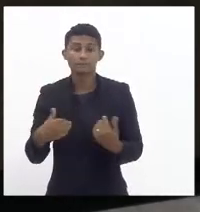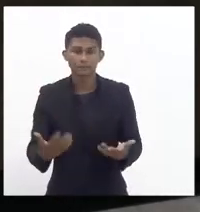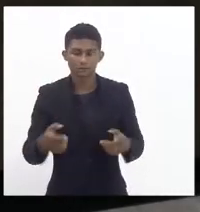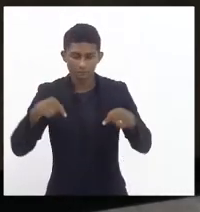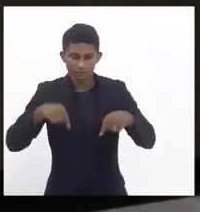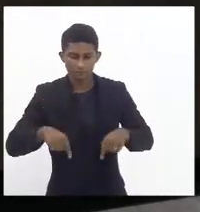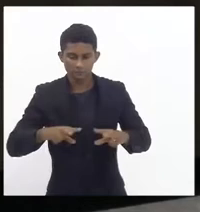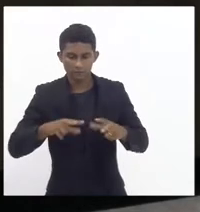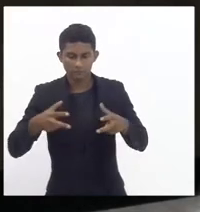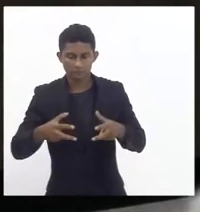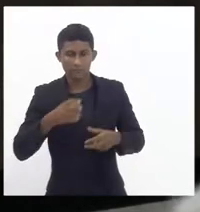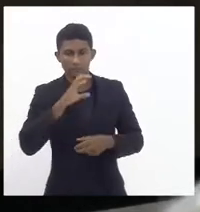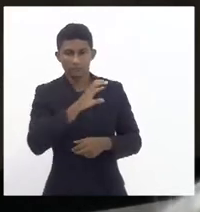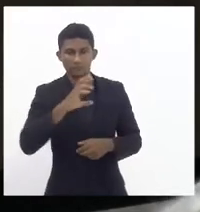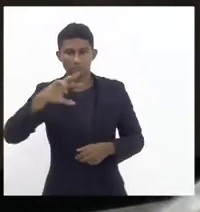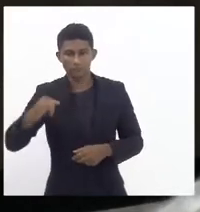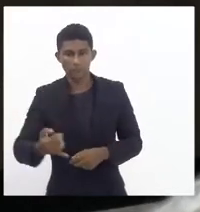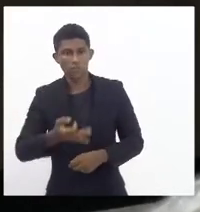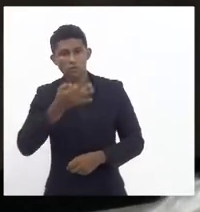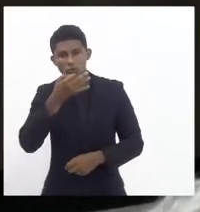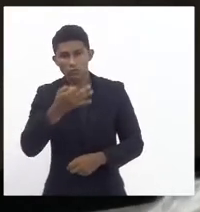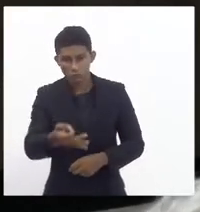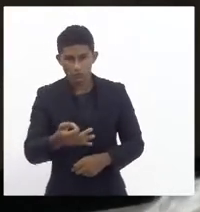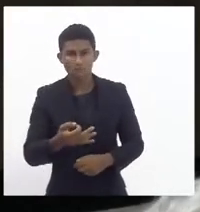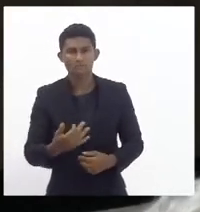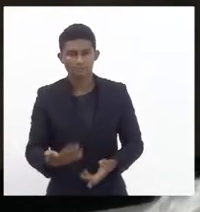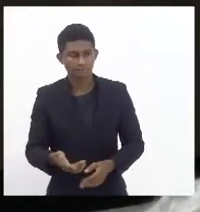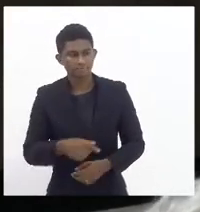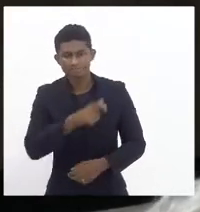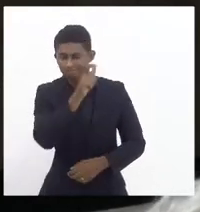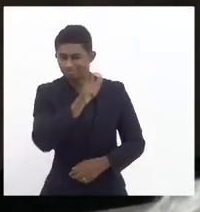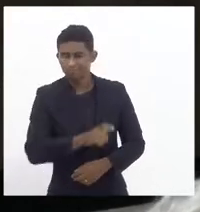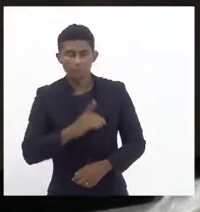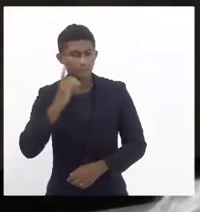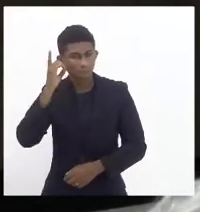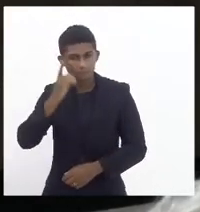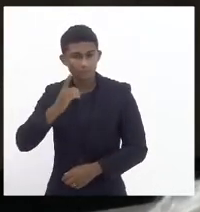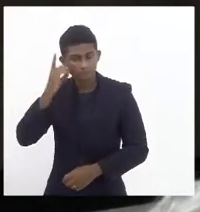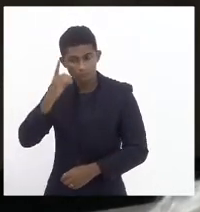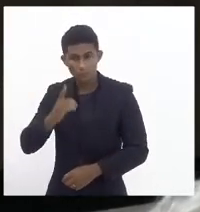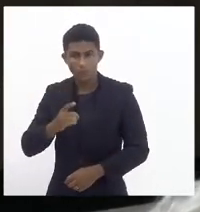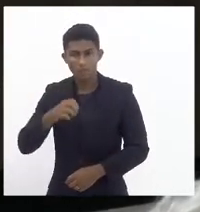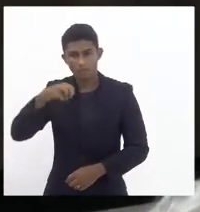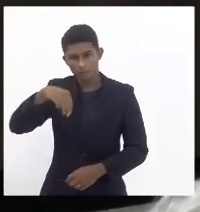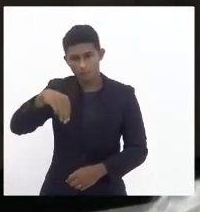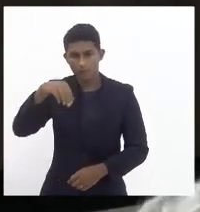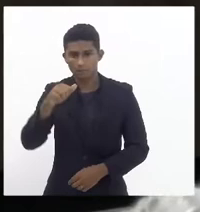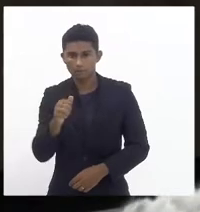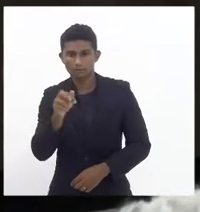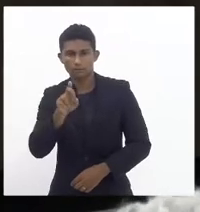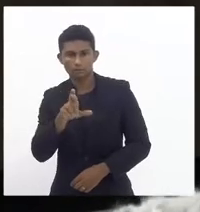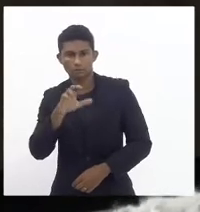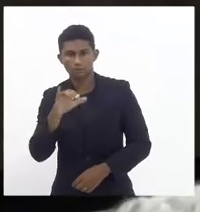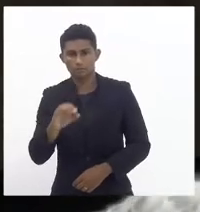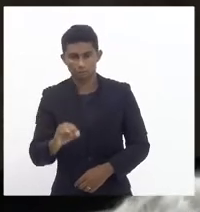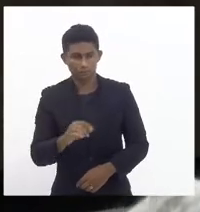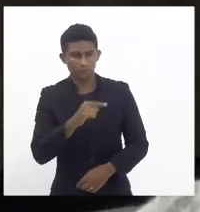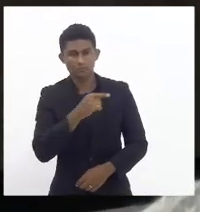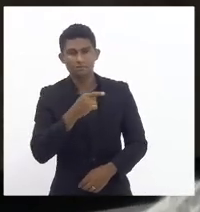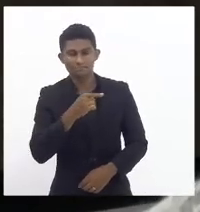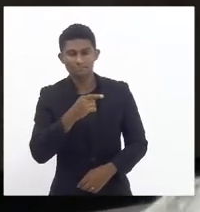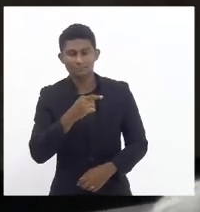da ccj feito pelo Nobre Deputado Márcio Pacheco